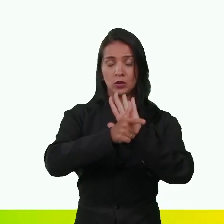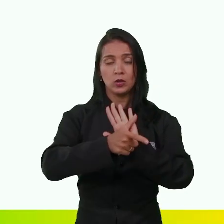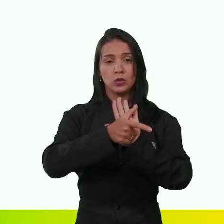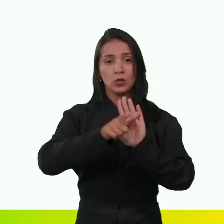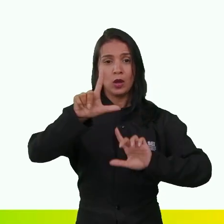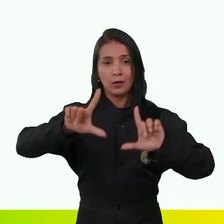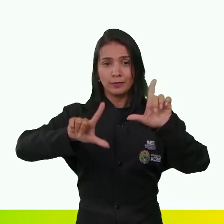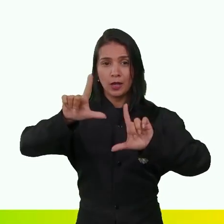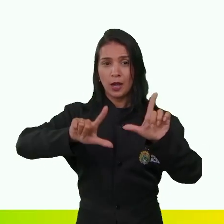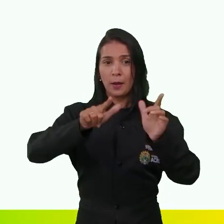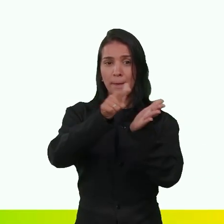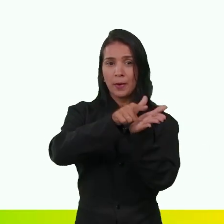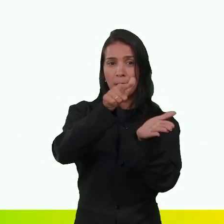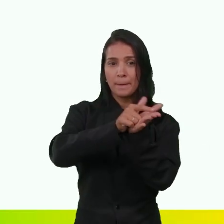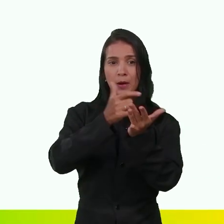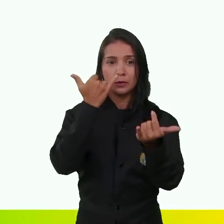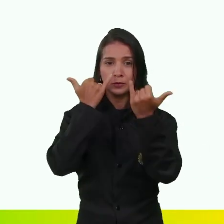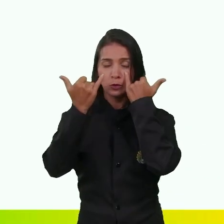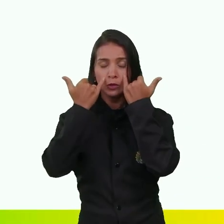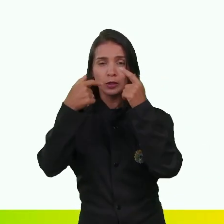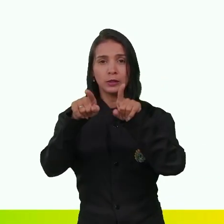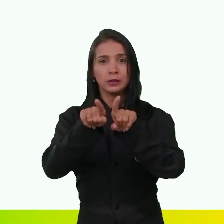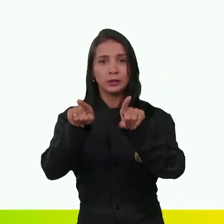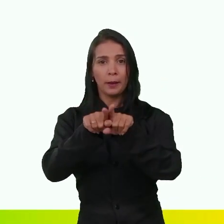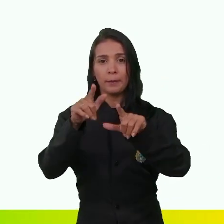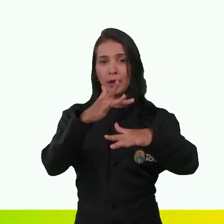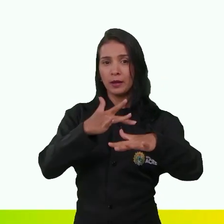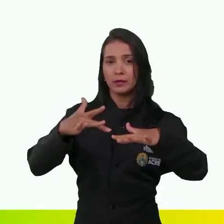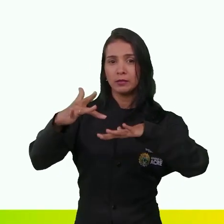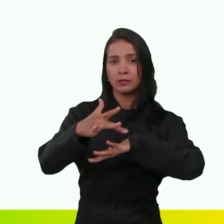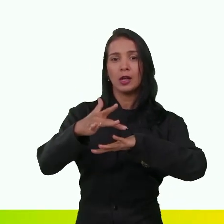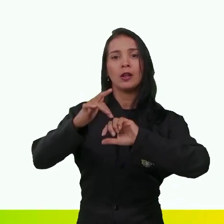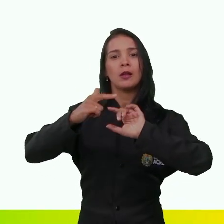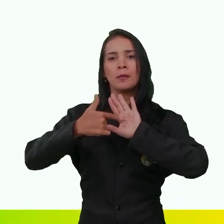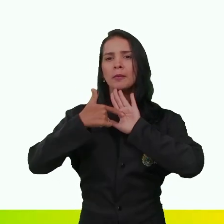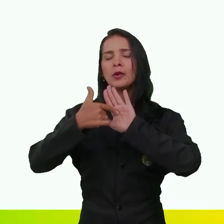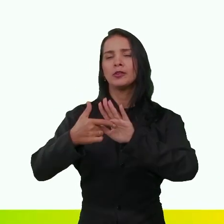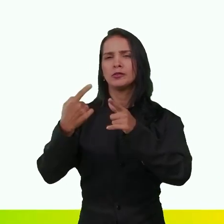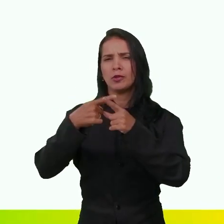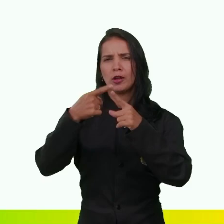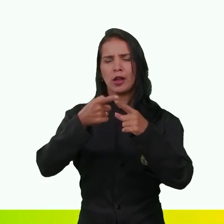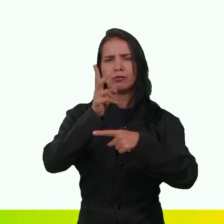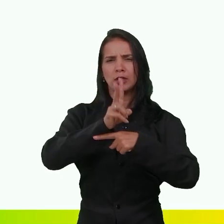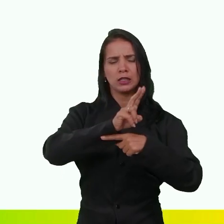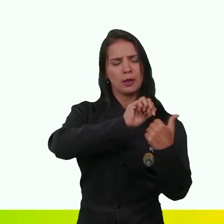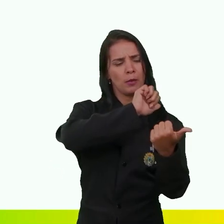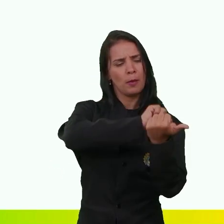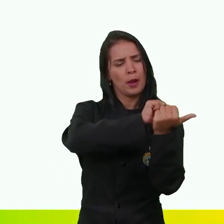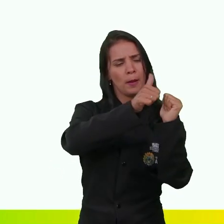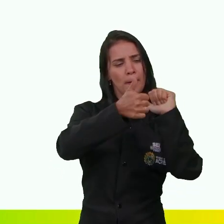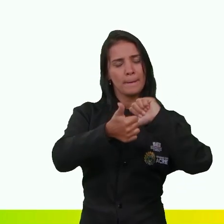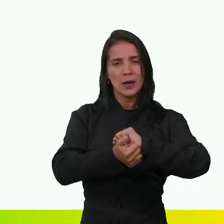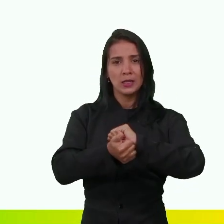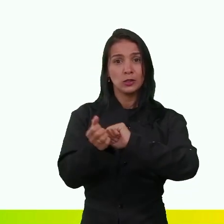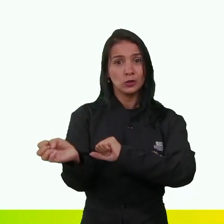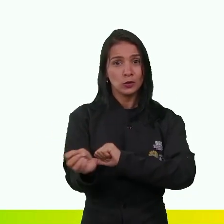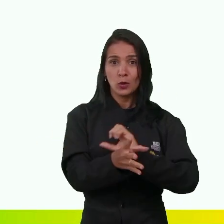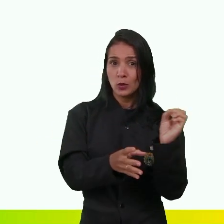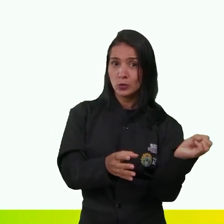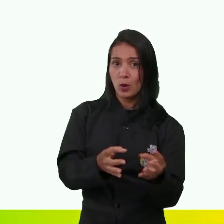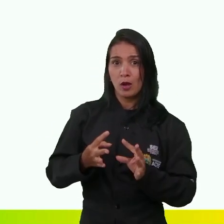midiáticos revelam isso. Eles se transformam conforme surgem novas